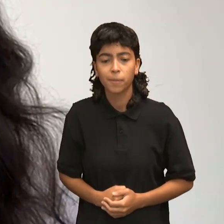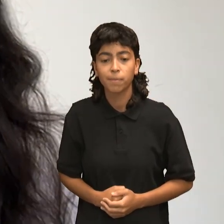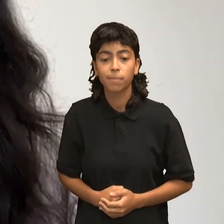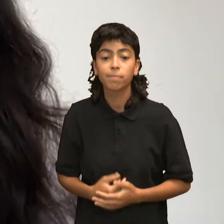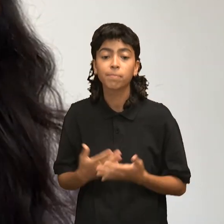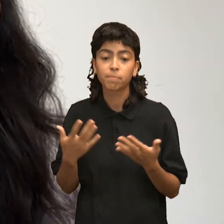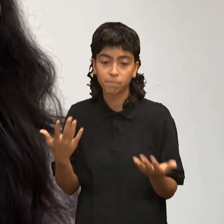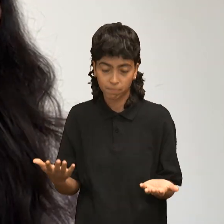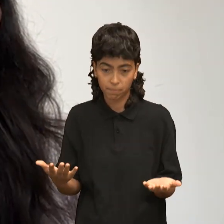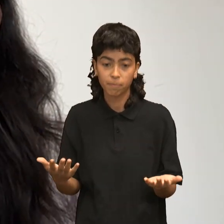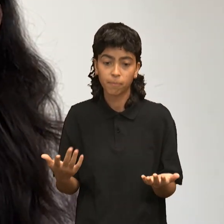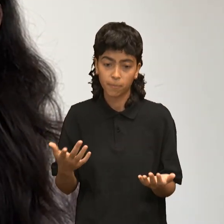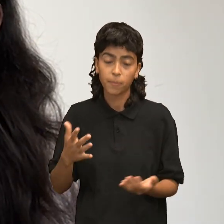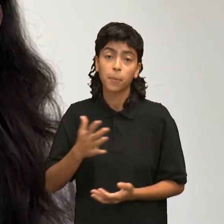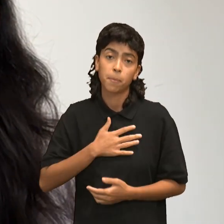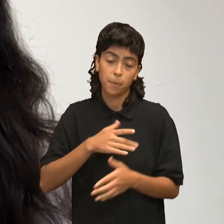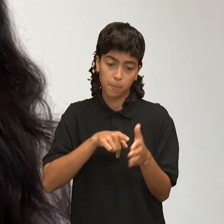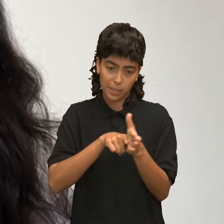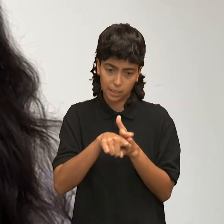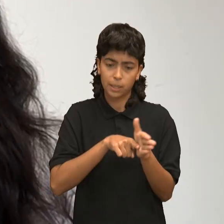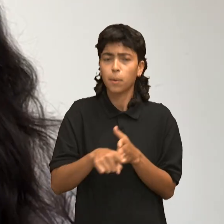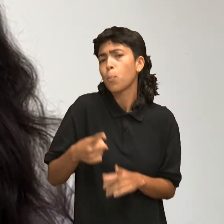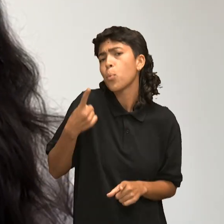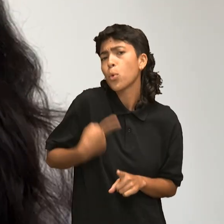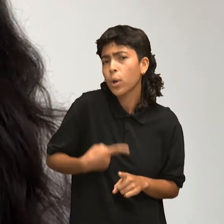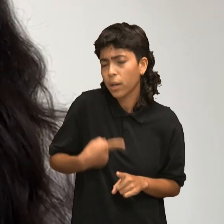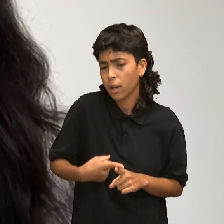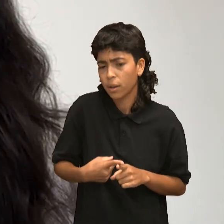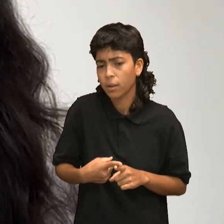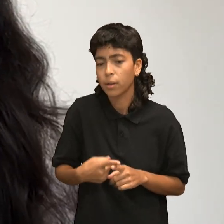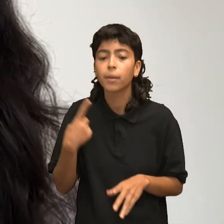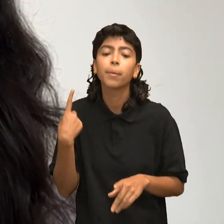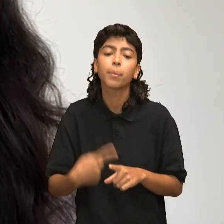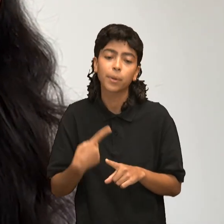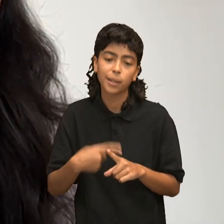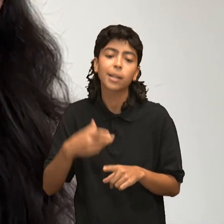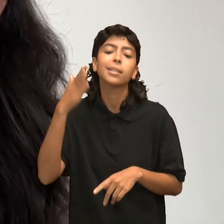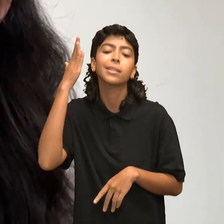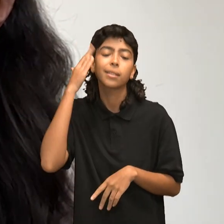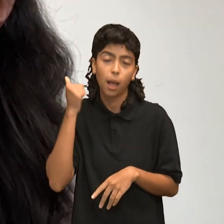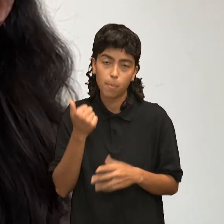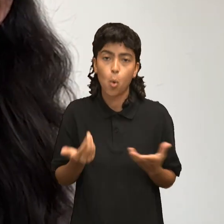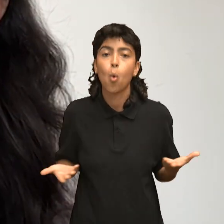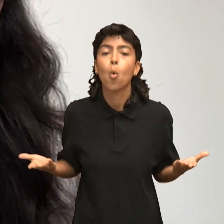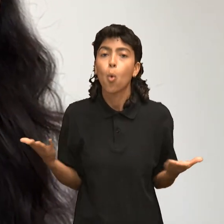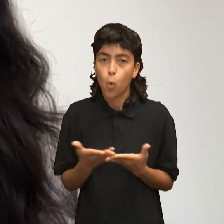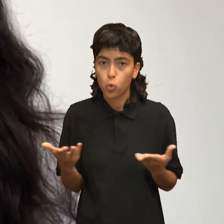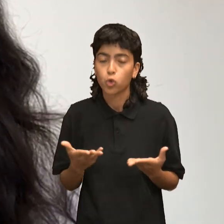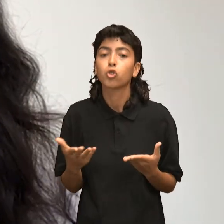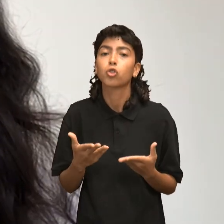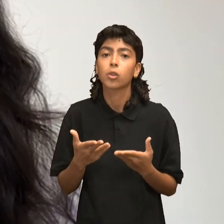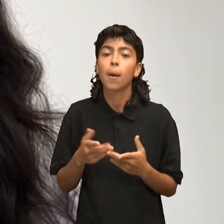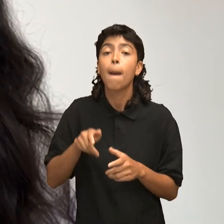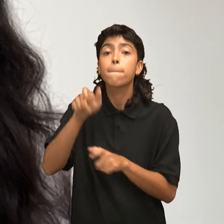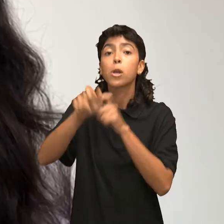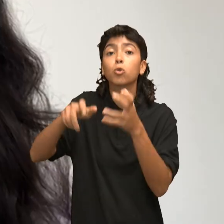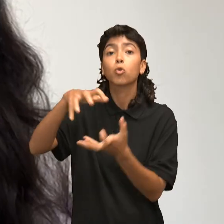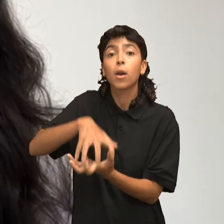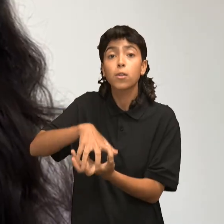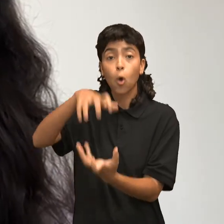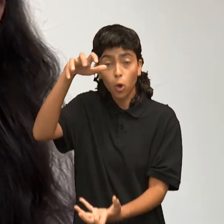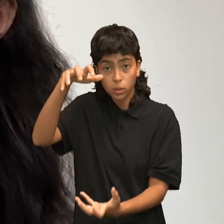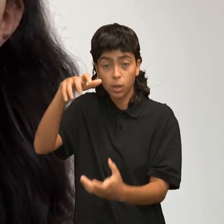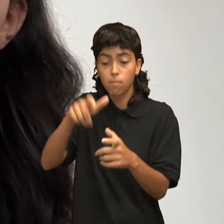A motivação maior para esse estudo foi justamente o fenômeno populacional que nós estamos vivendo atualmente, que é o aumento